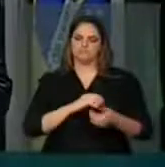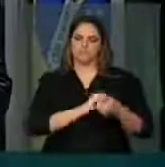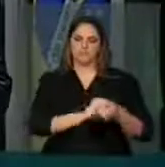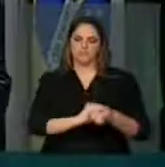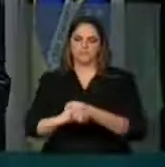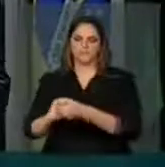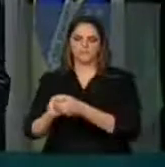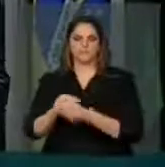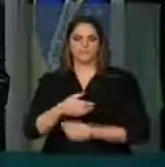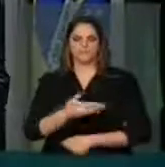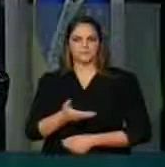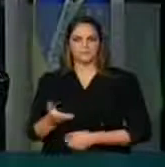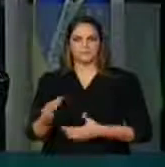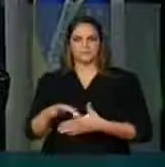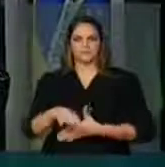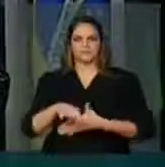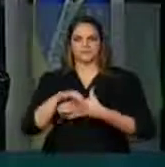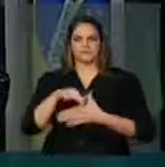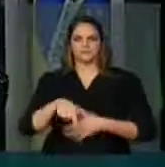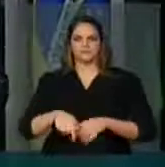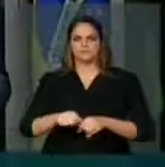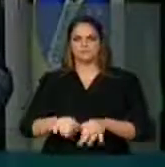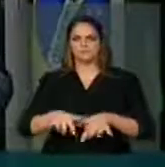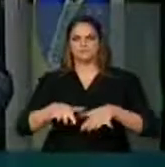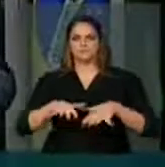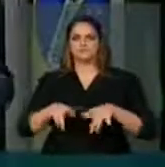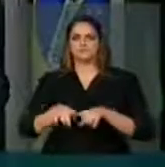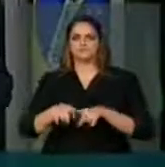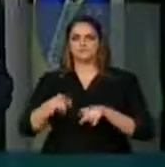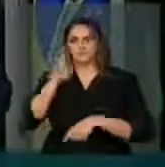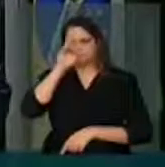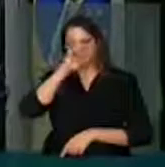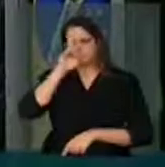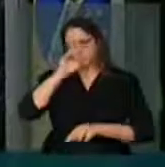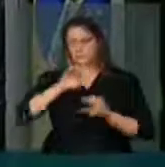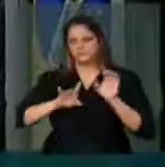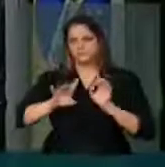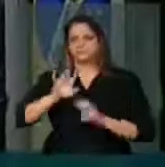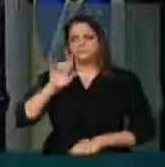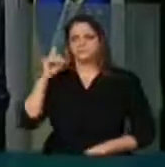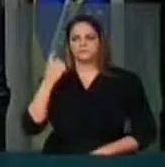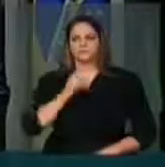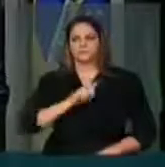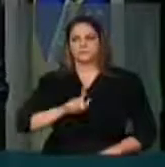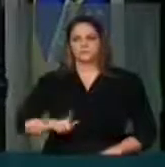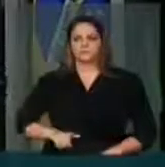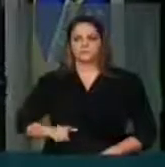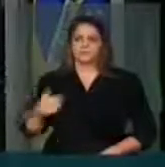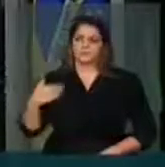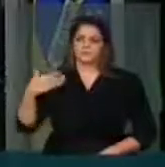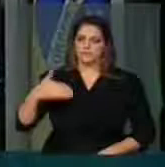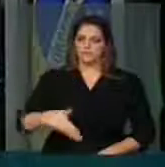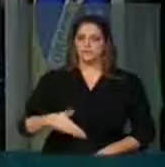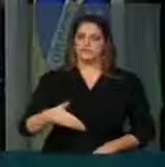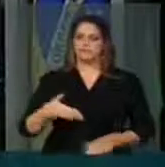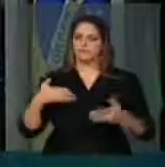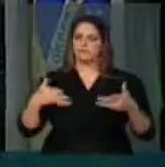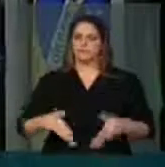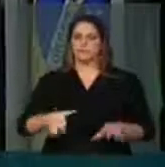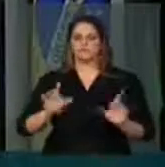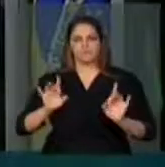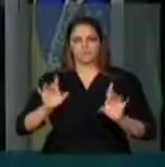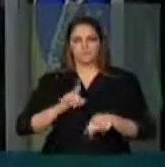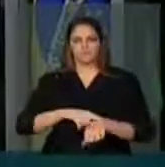lideranças partidárias aqui, também fazendo uma menção especial aos ex-governadores que vieram prestigiar esse ato,